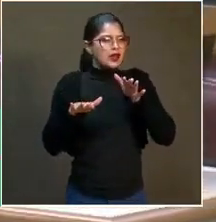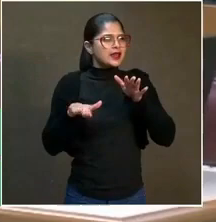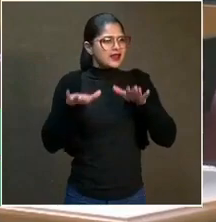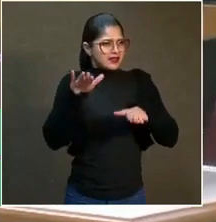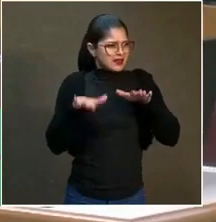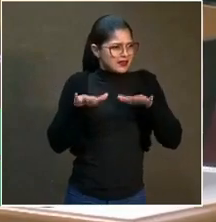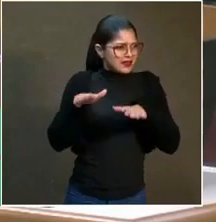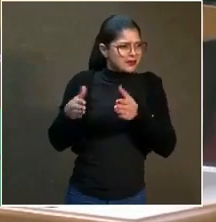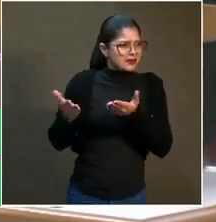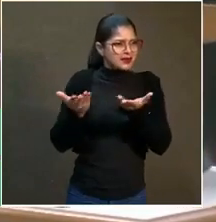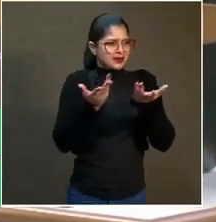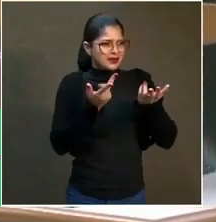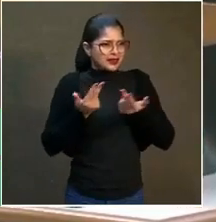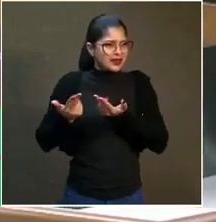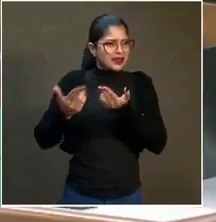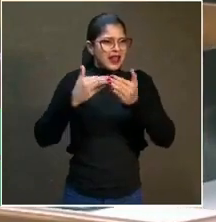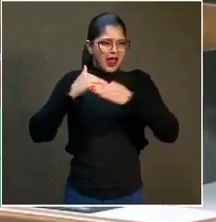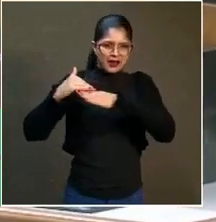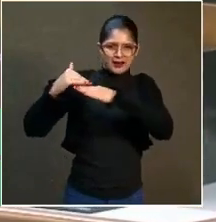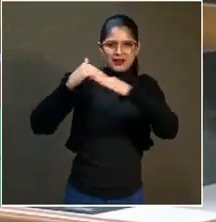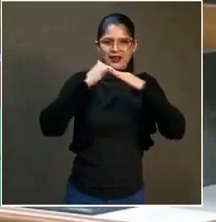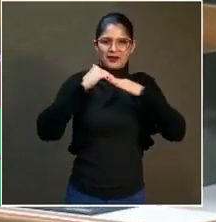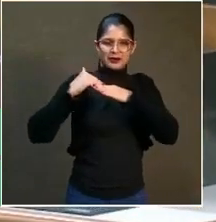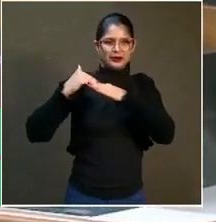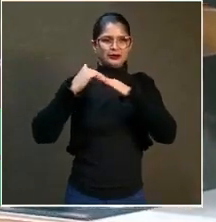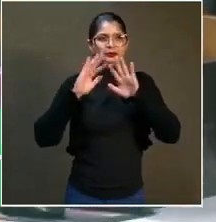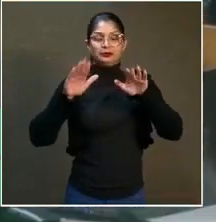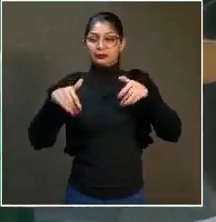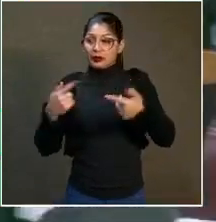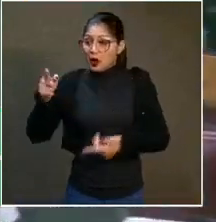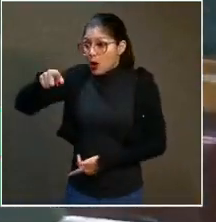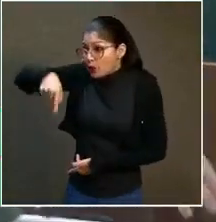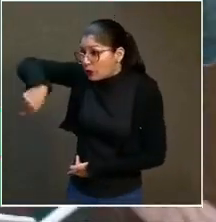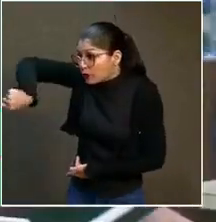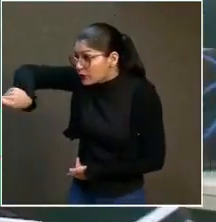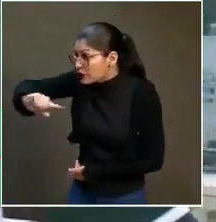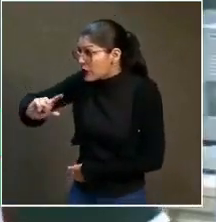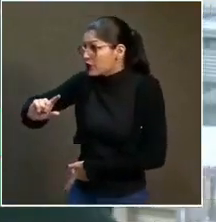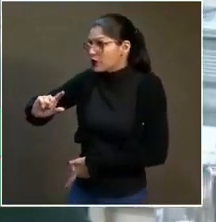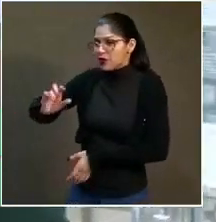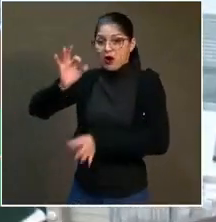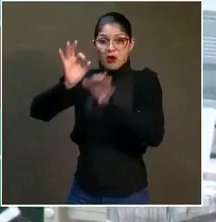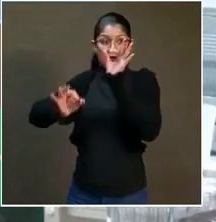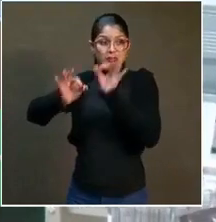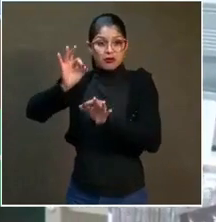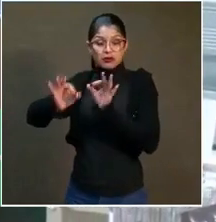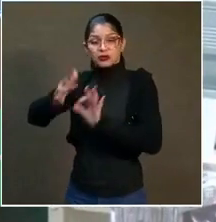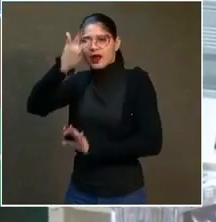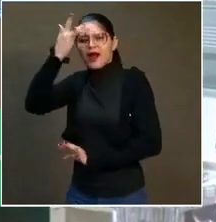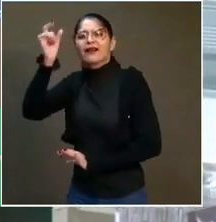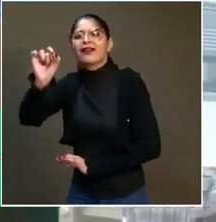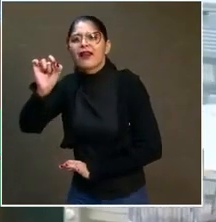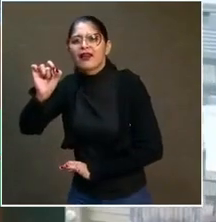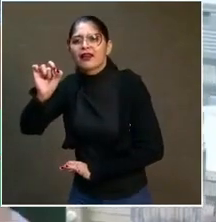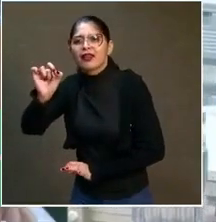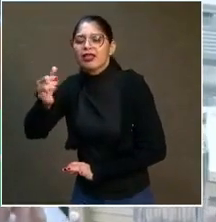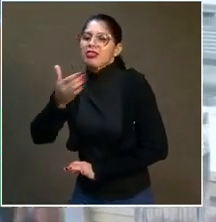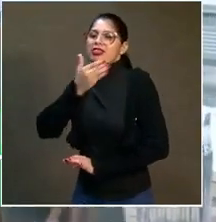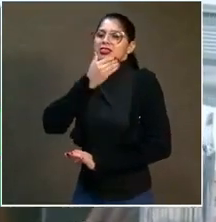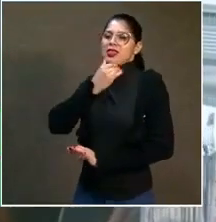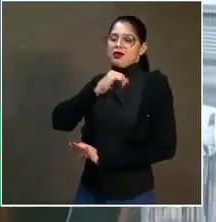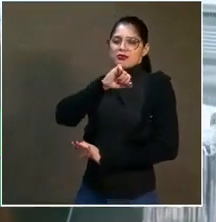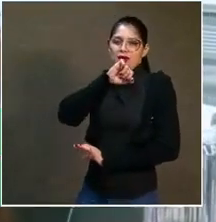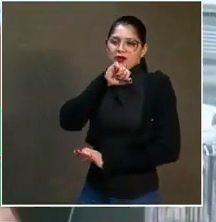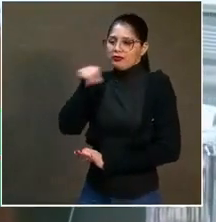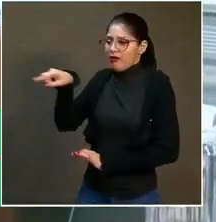Hoje, vossas excelências vão julgar seus pares. Vossas Excelências são as pessoas